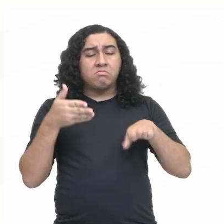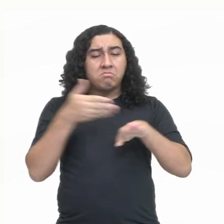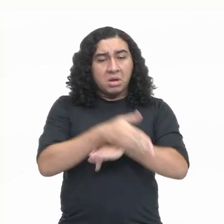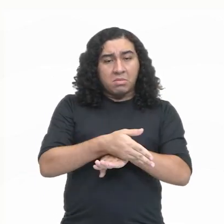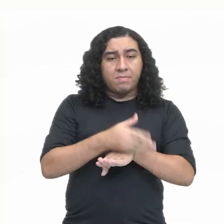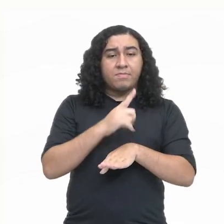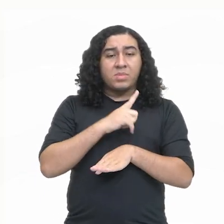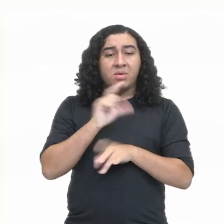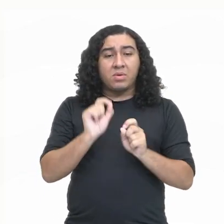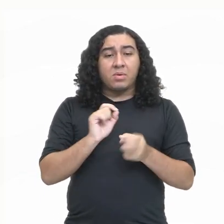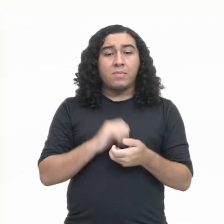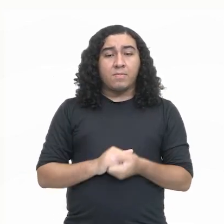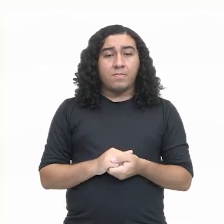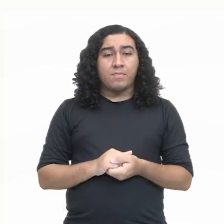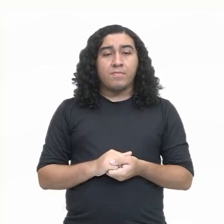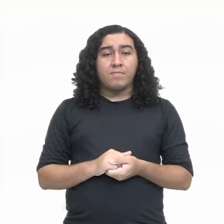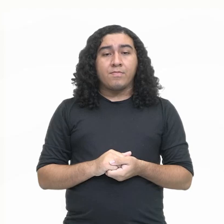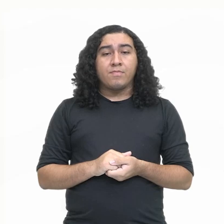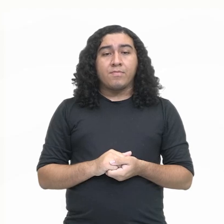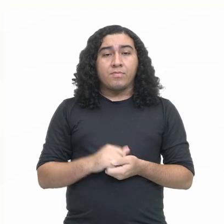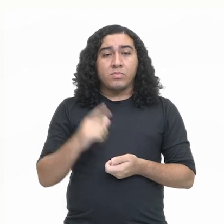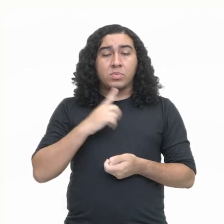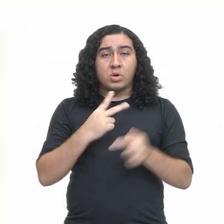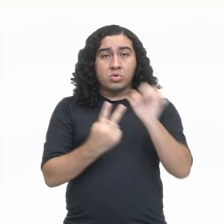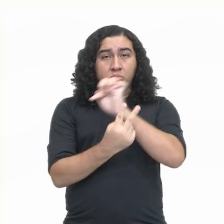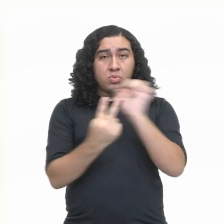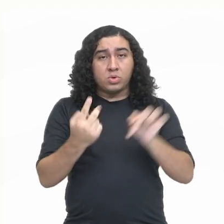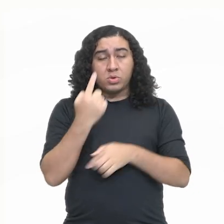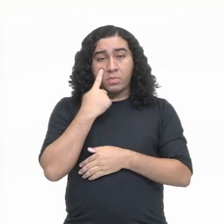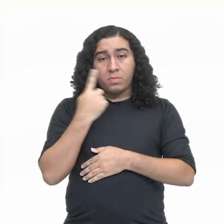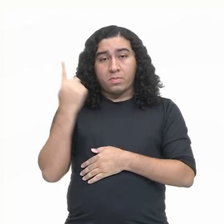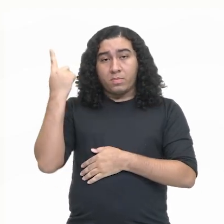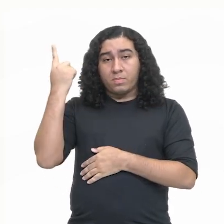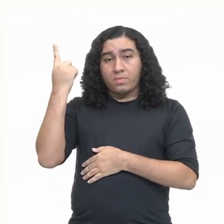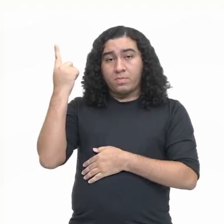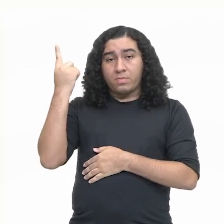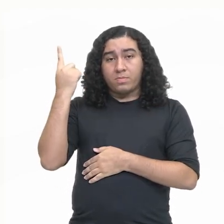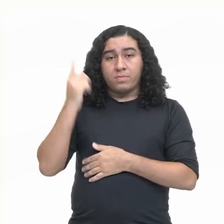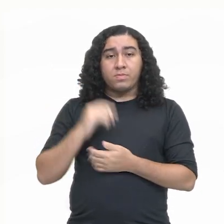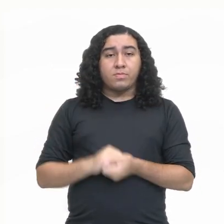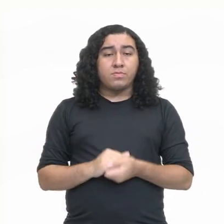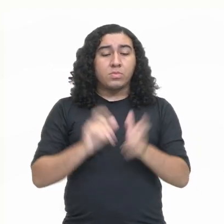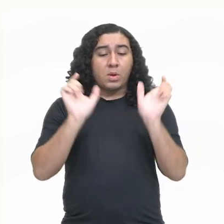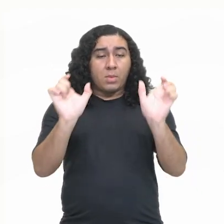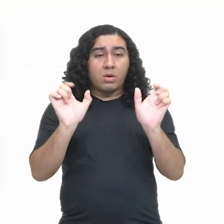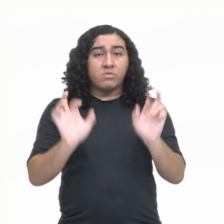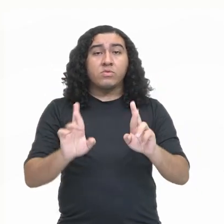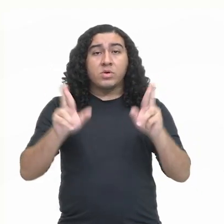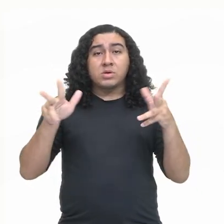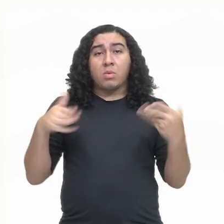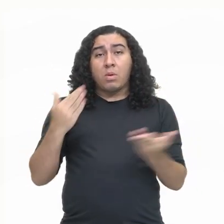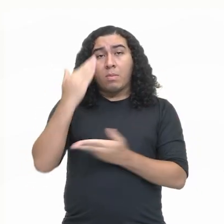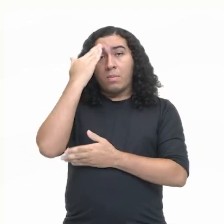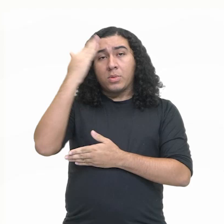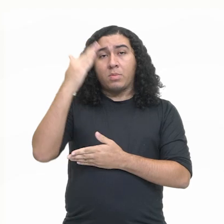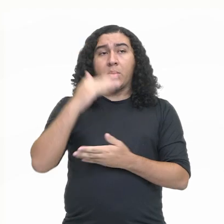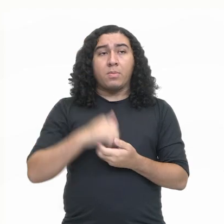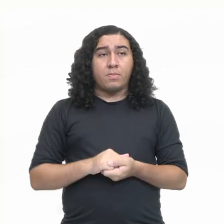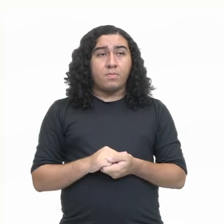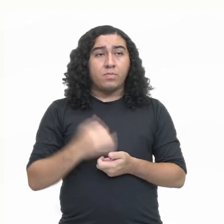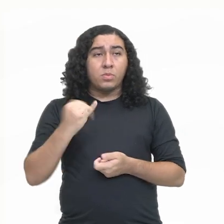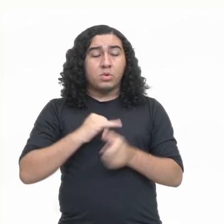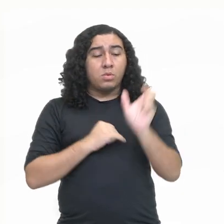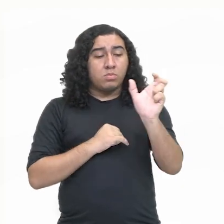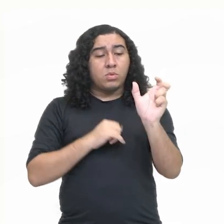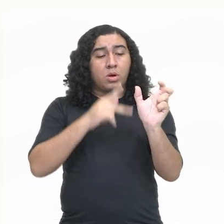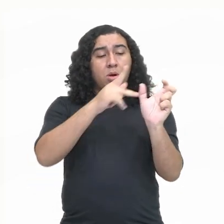ele pode ser passivo e pode ser ativo. A principal diferença é que no